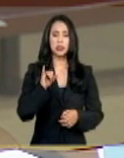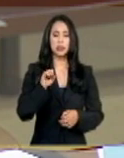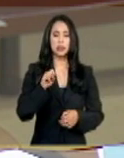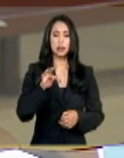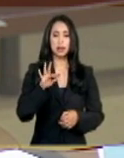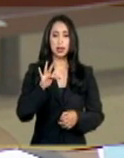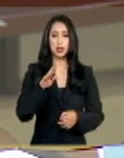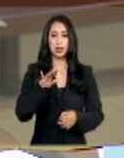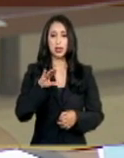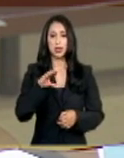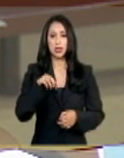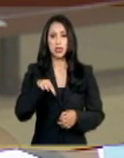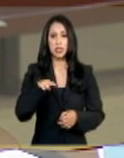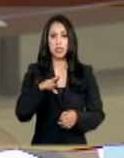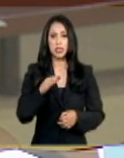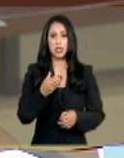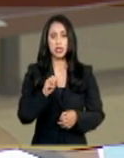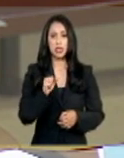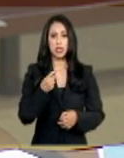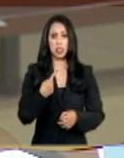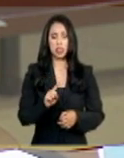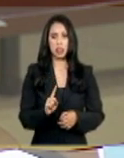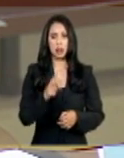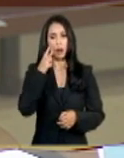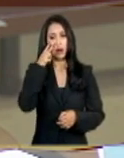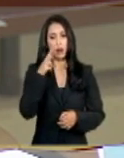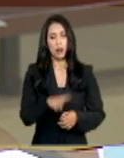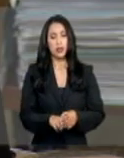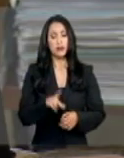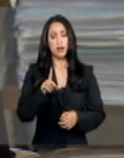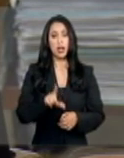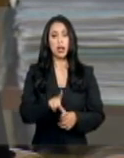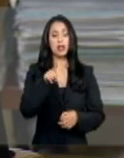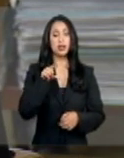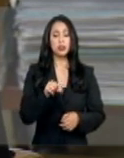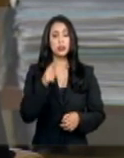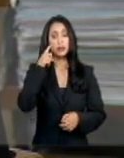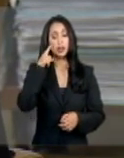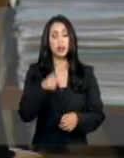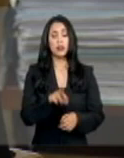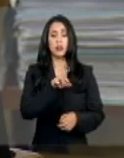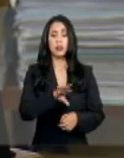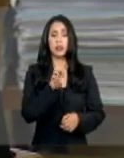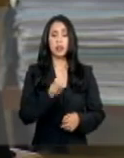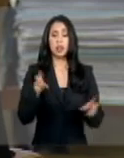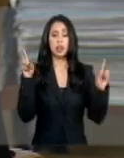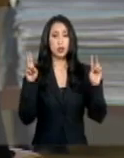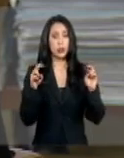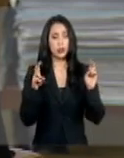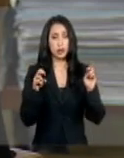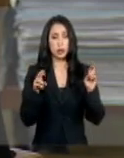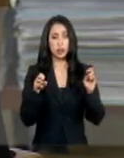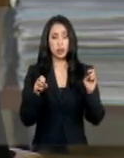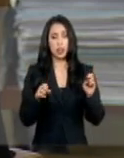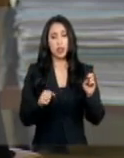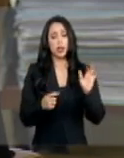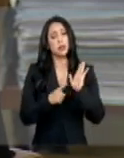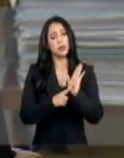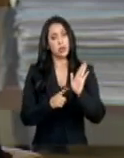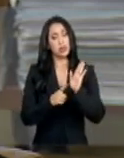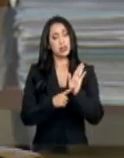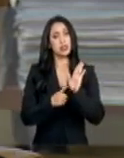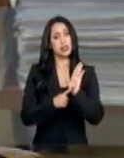do julgamento do apelo extremo a decisão que reconheceu a repercussão geral do tema advertindo naquela oportunidade